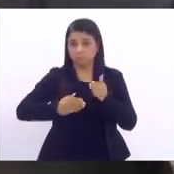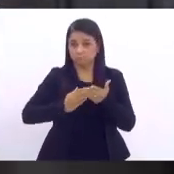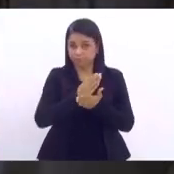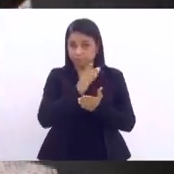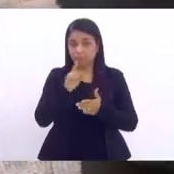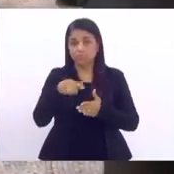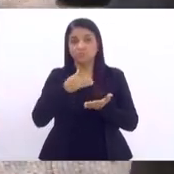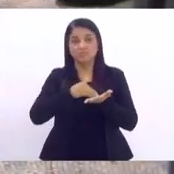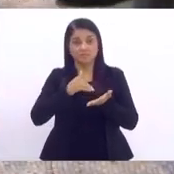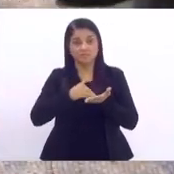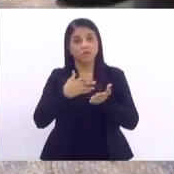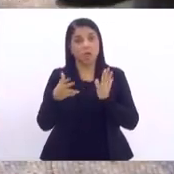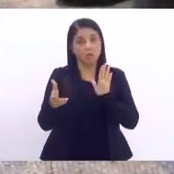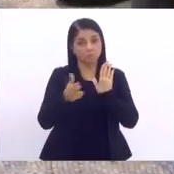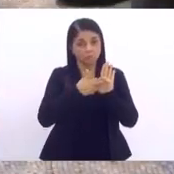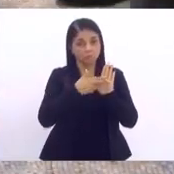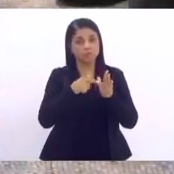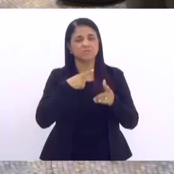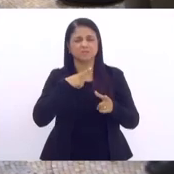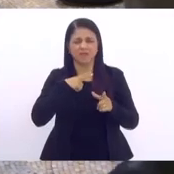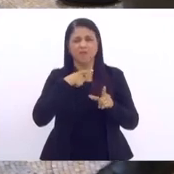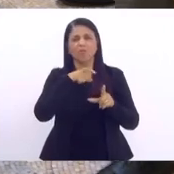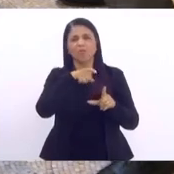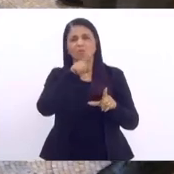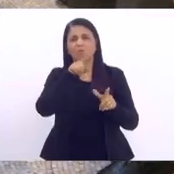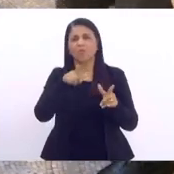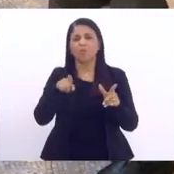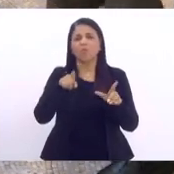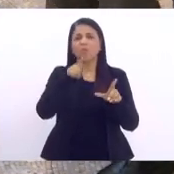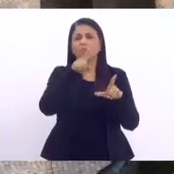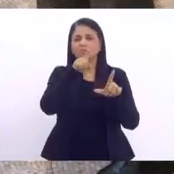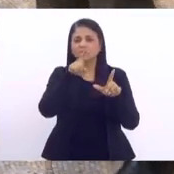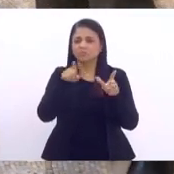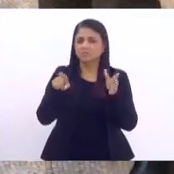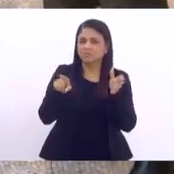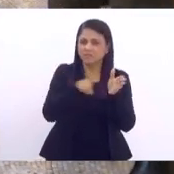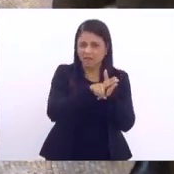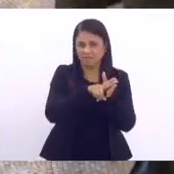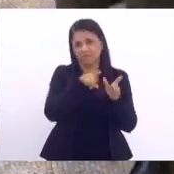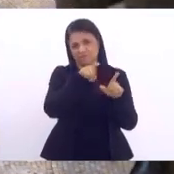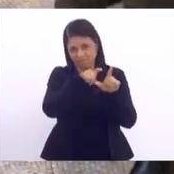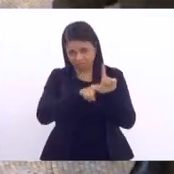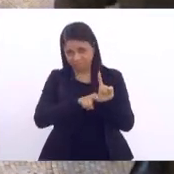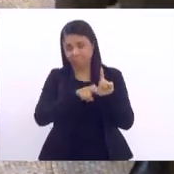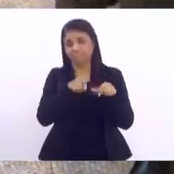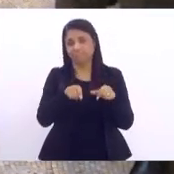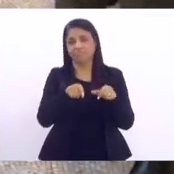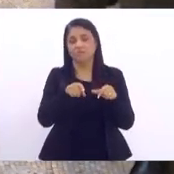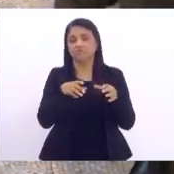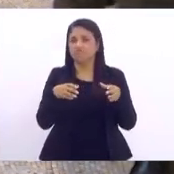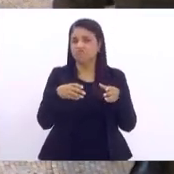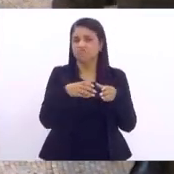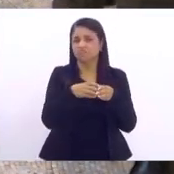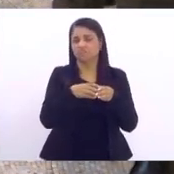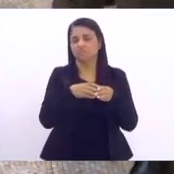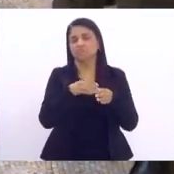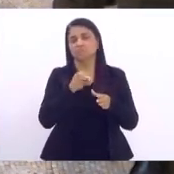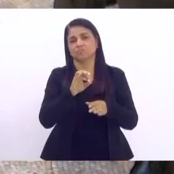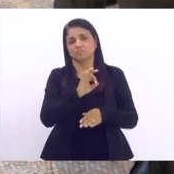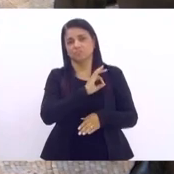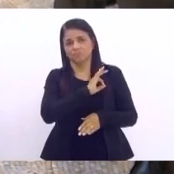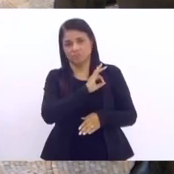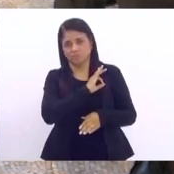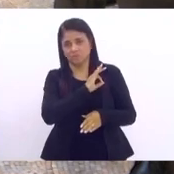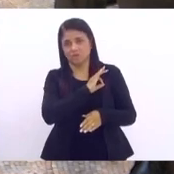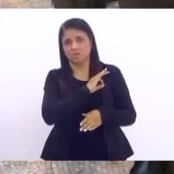déficit enorme, deputado André Correia, nessas forças policiais, então nós precisamos chamar os